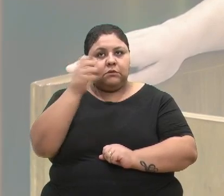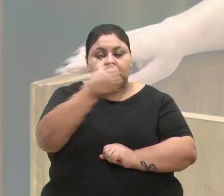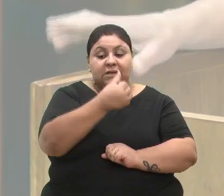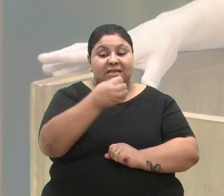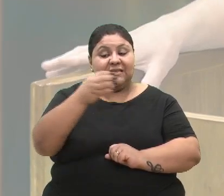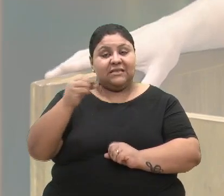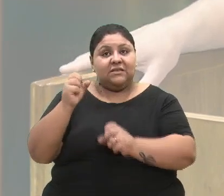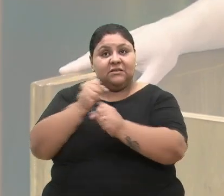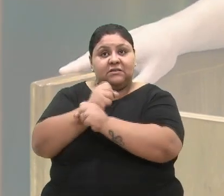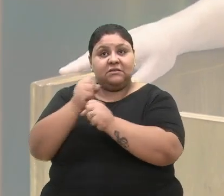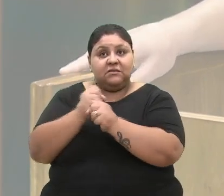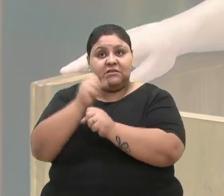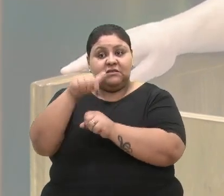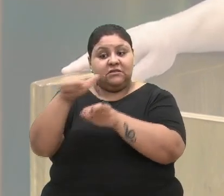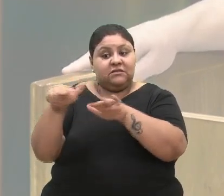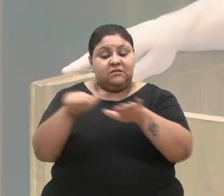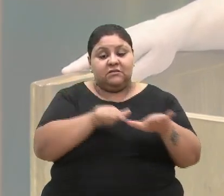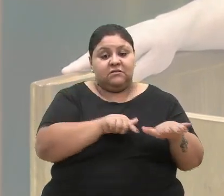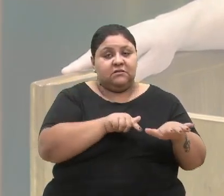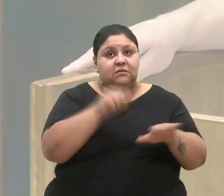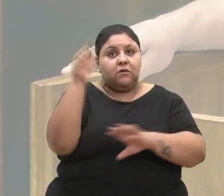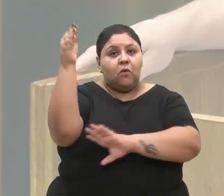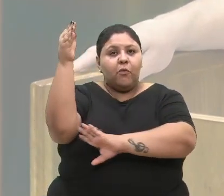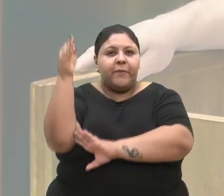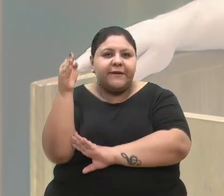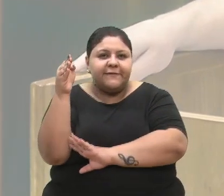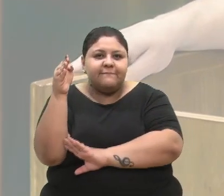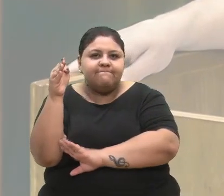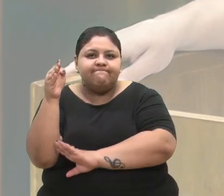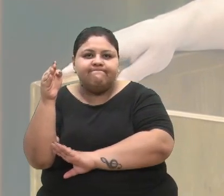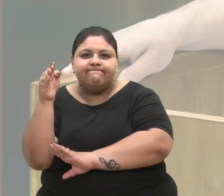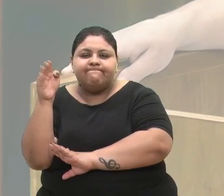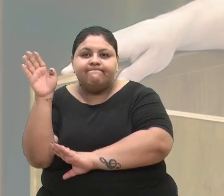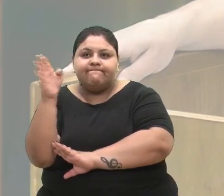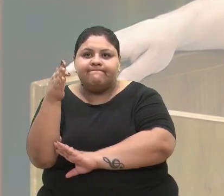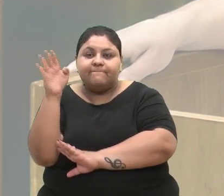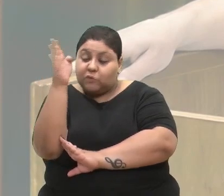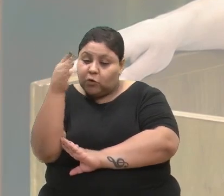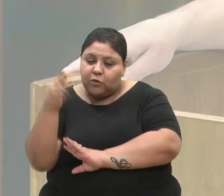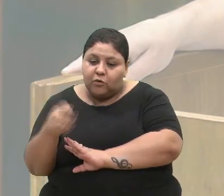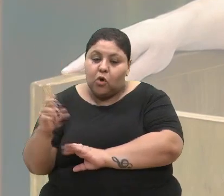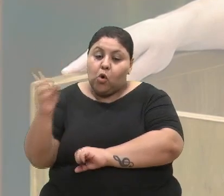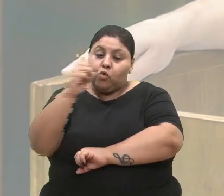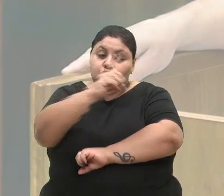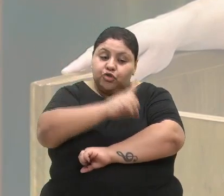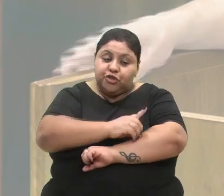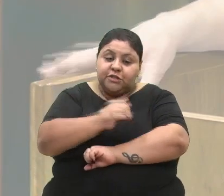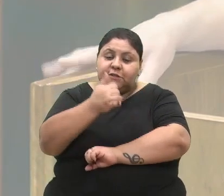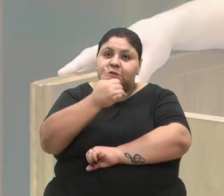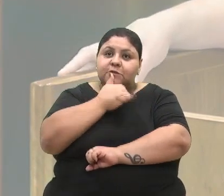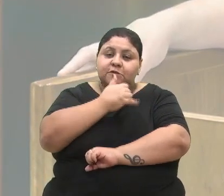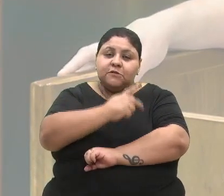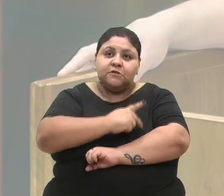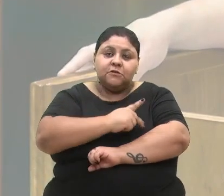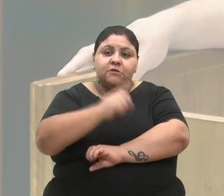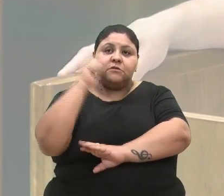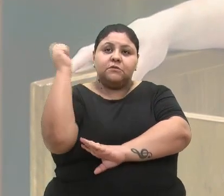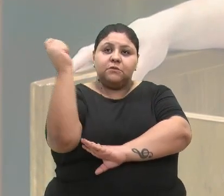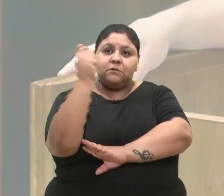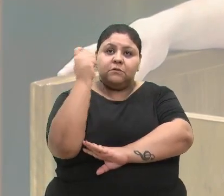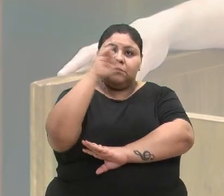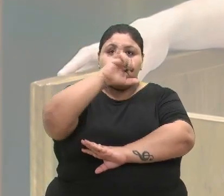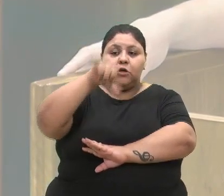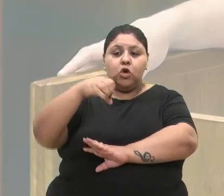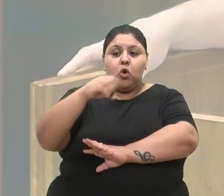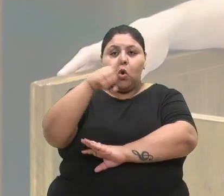anos, nessa semana que se encerra, o Brasil vivia uma das datas mais tristes da sua história, com o presidente gaúcho João Goulart